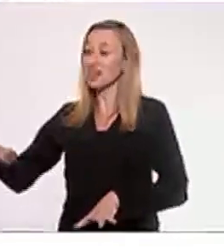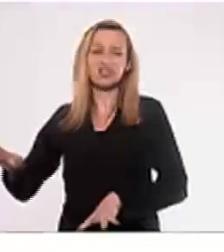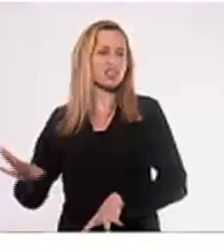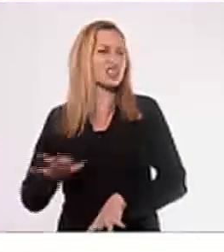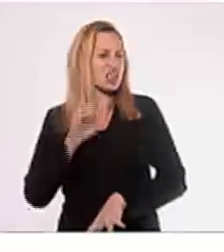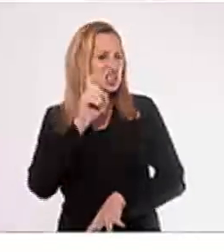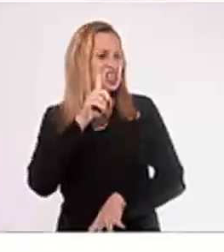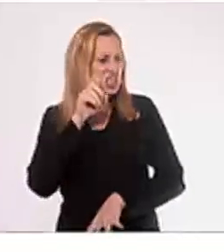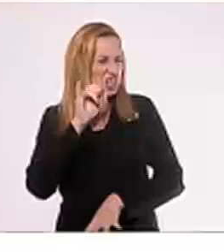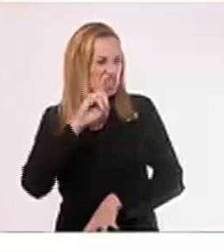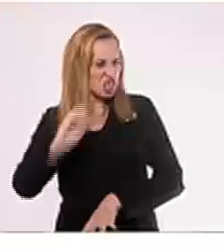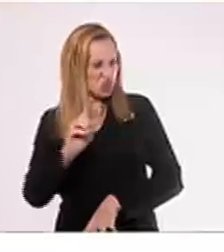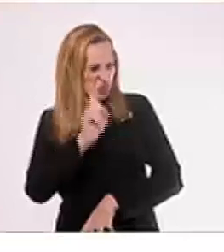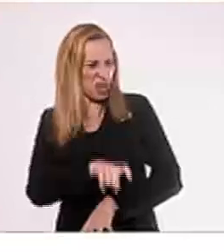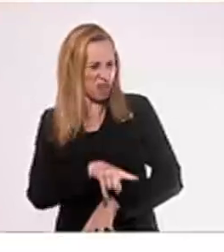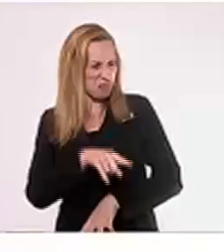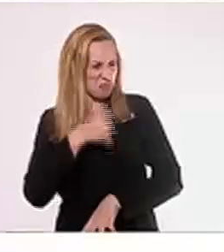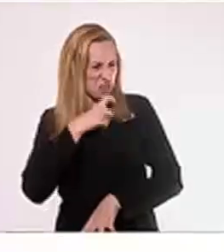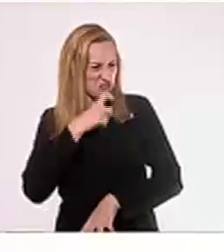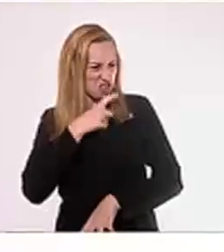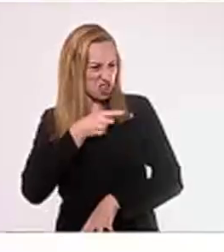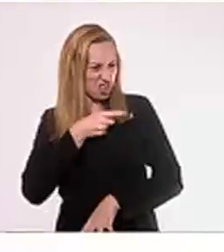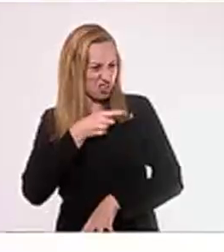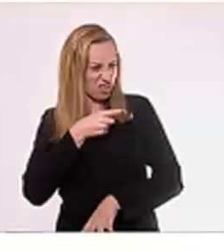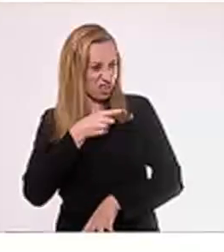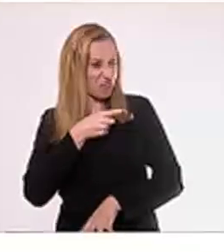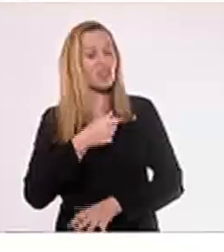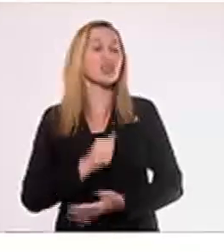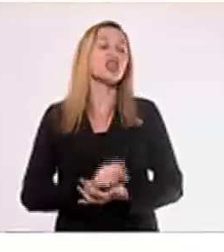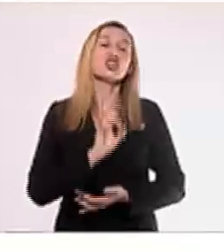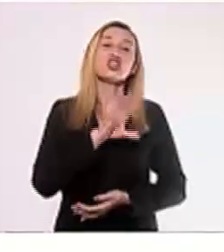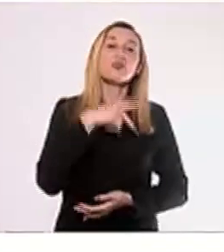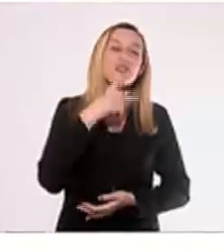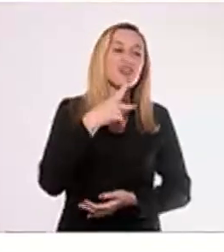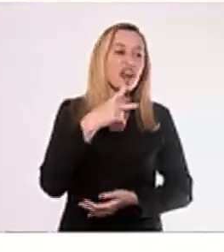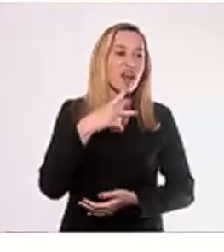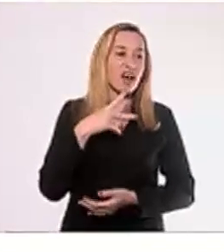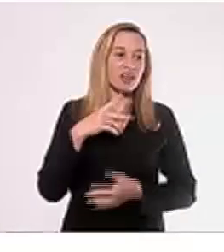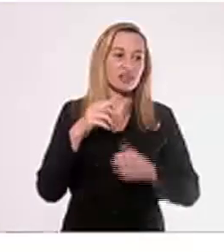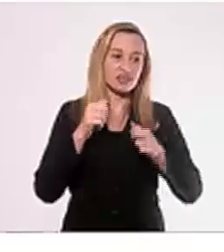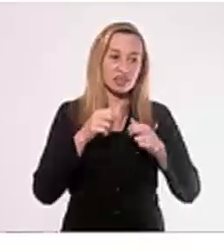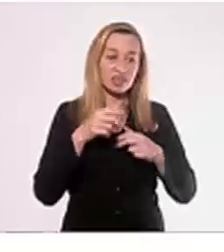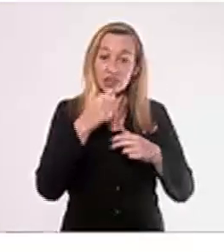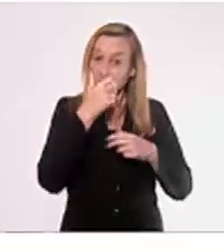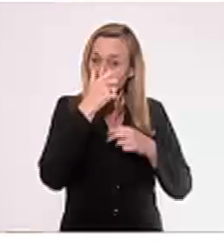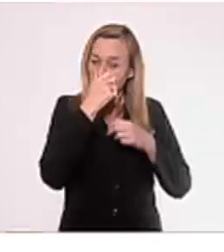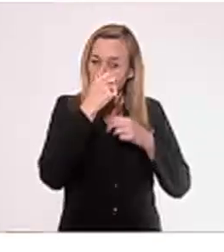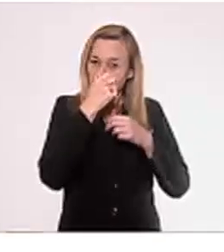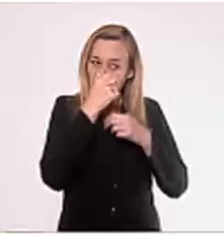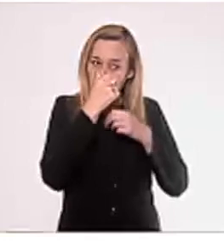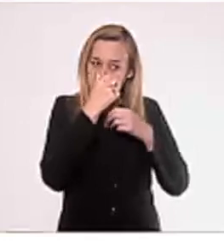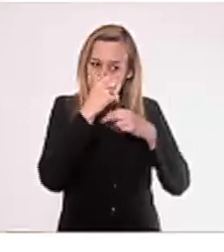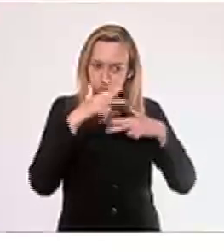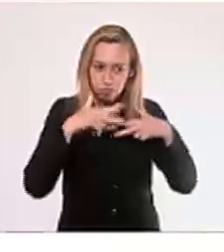é balbúrdia. Só para dizer que as galerias estão